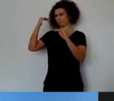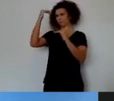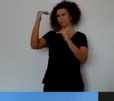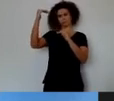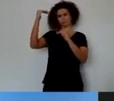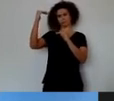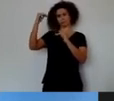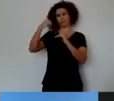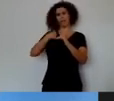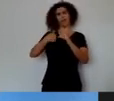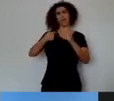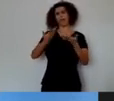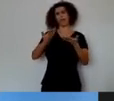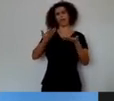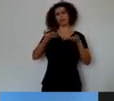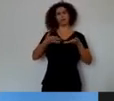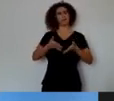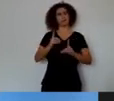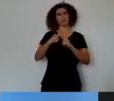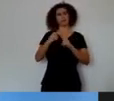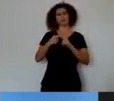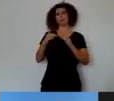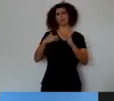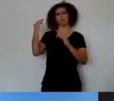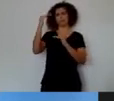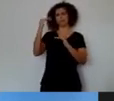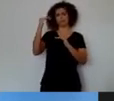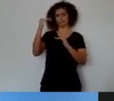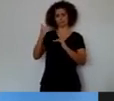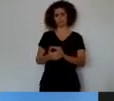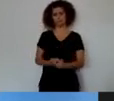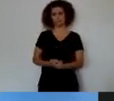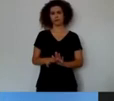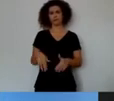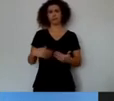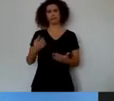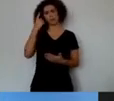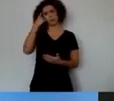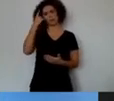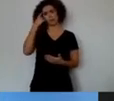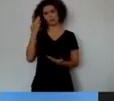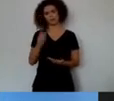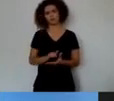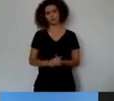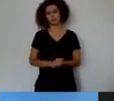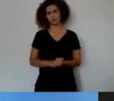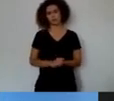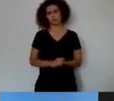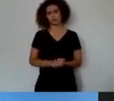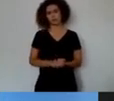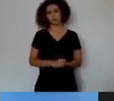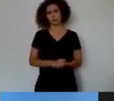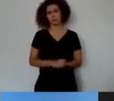nasci com esse tom de pele. A gente precisa pensar duas vezes, né? Para poder criar, né, esse mundo